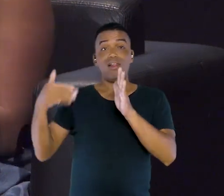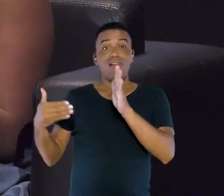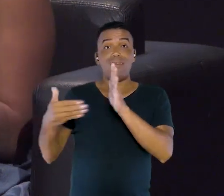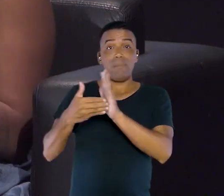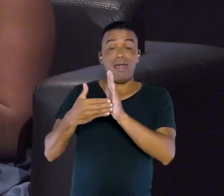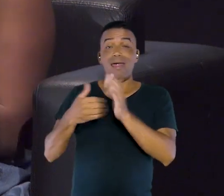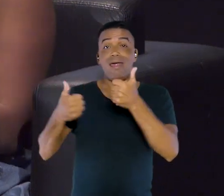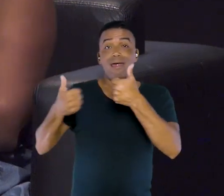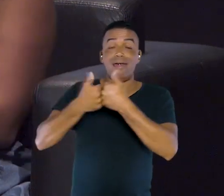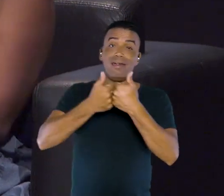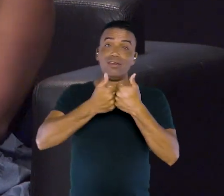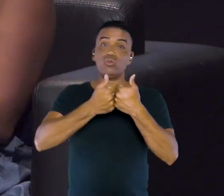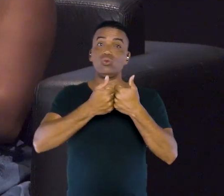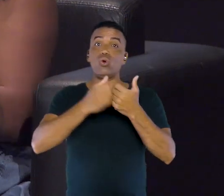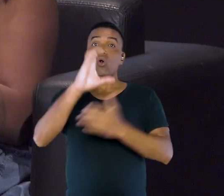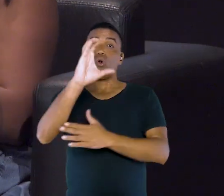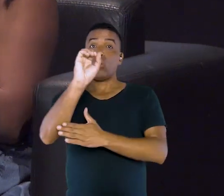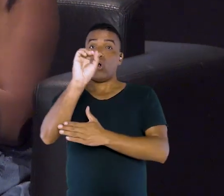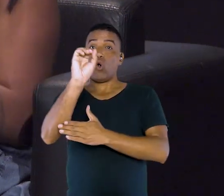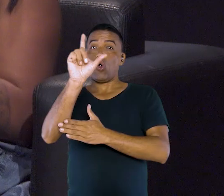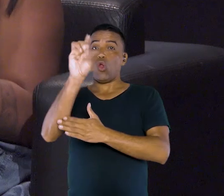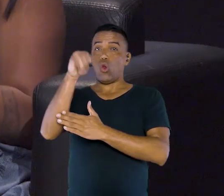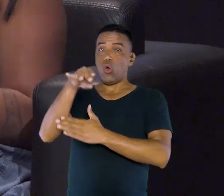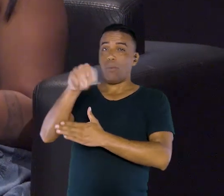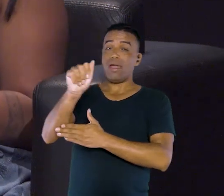Colômbia e Venezuela.